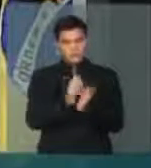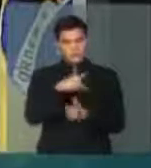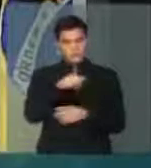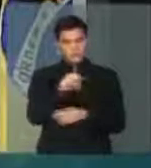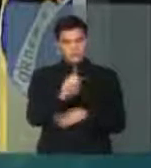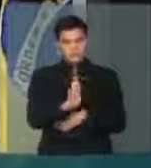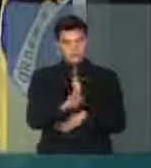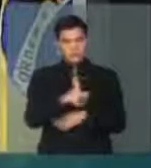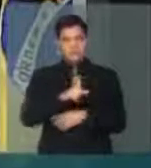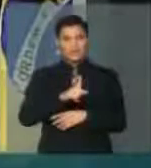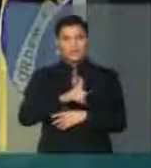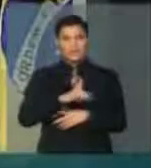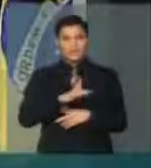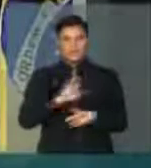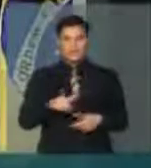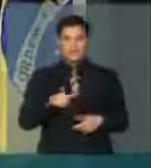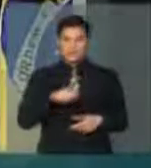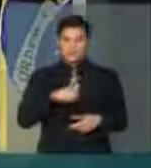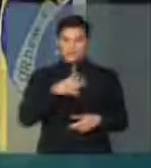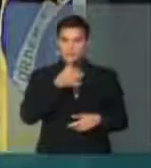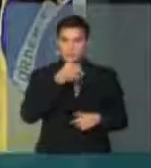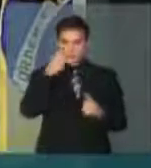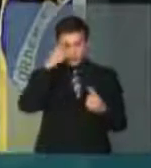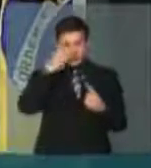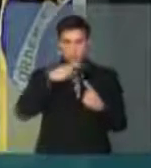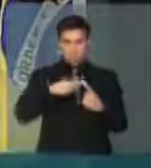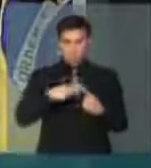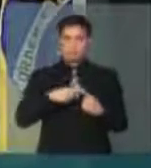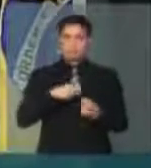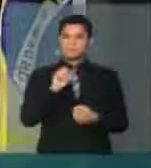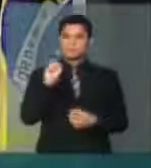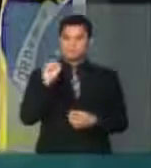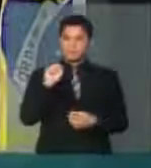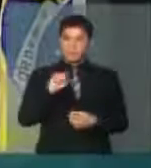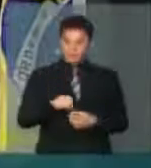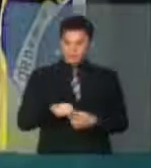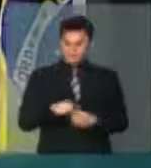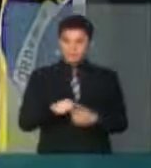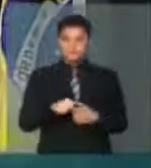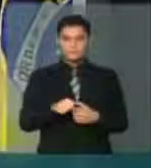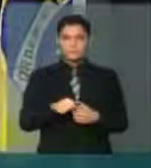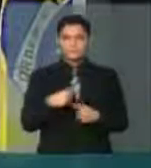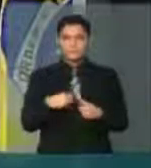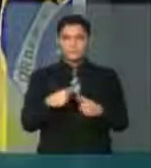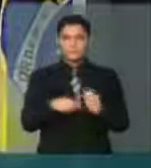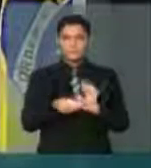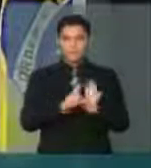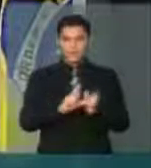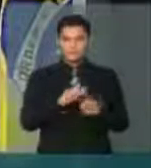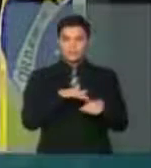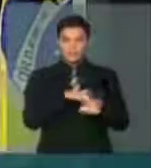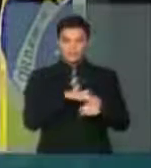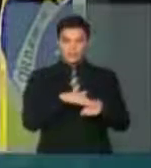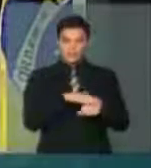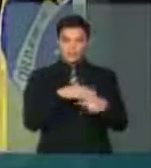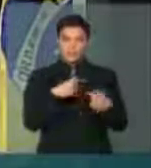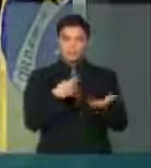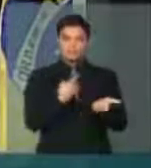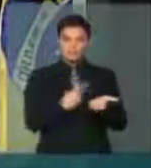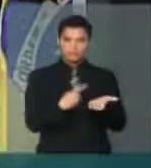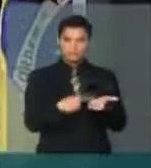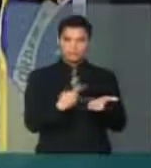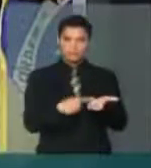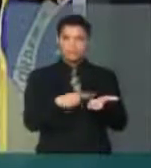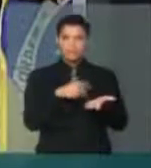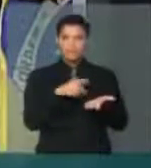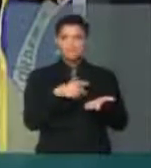Defendemos esse nosso ponto de vista desde o primeiro momento de diálogo com o relator do projeto, o deputado